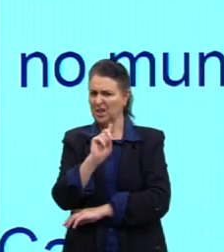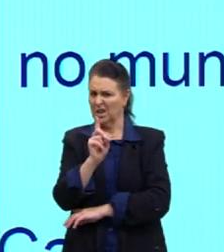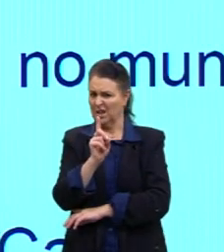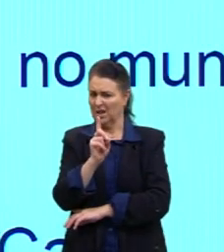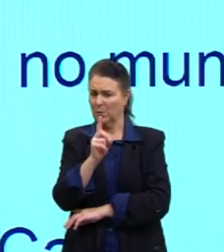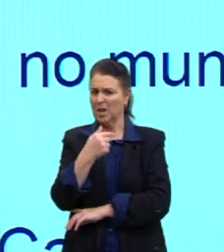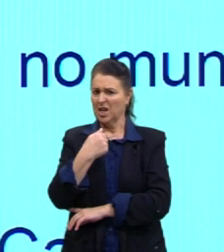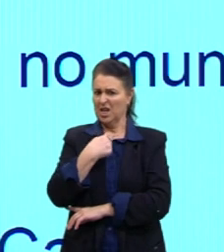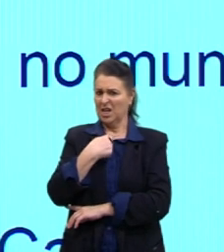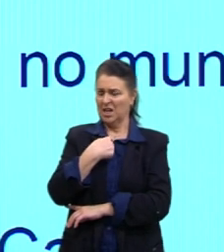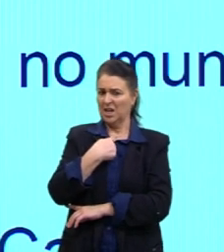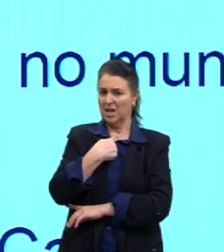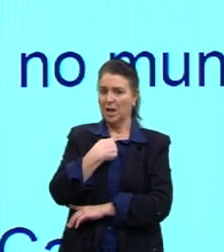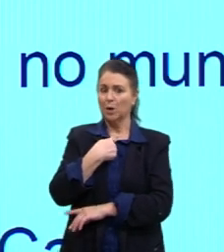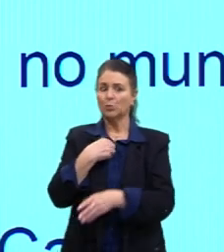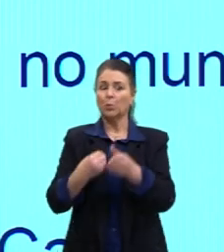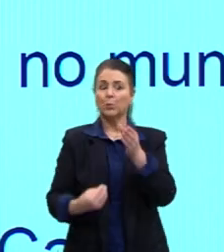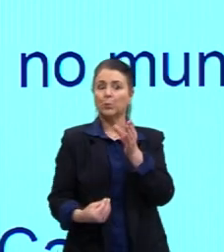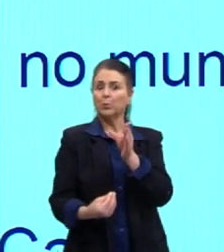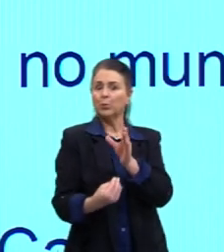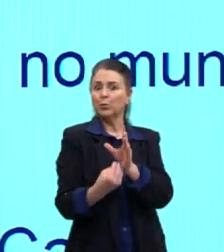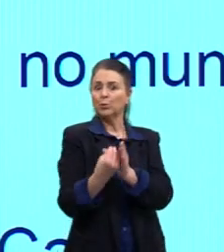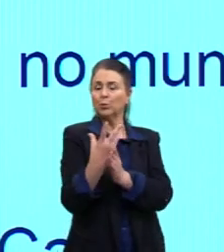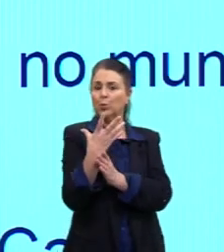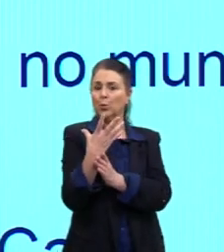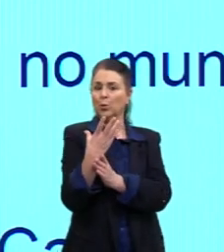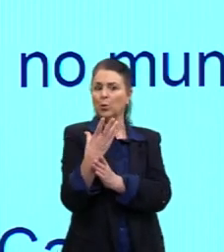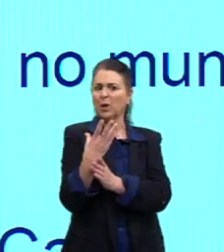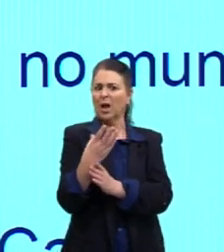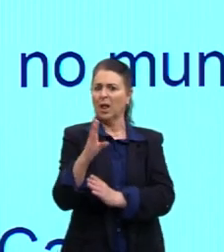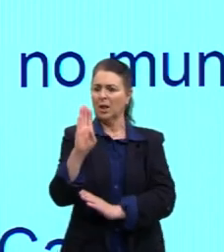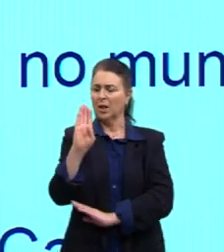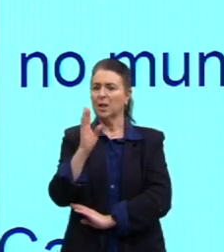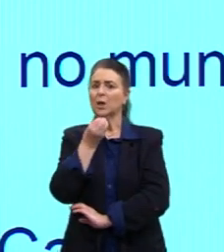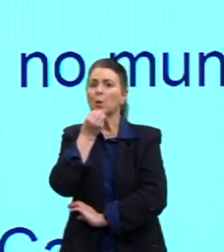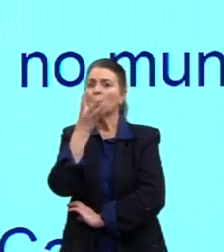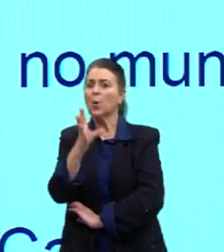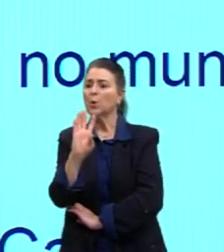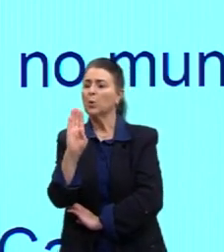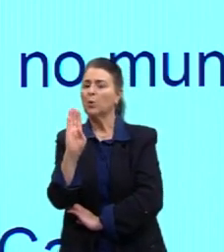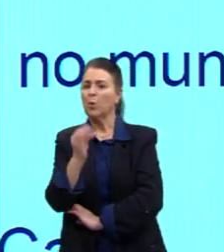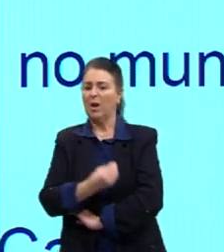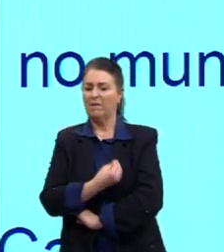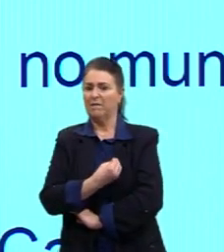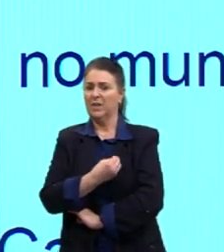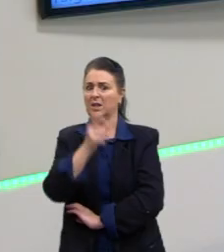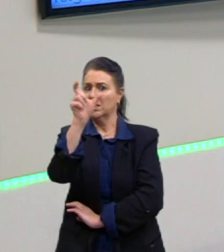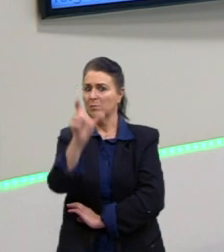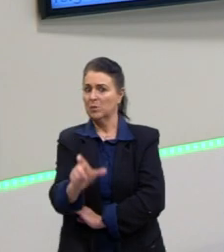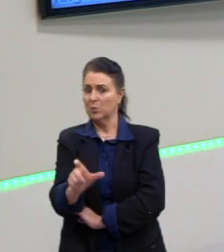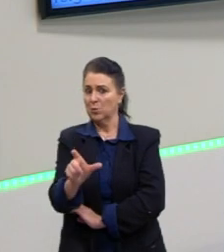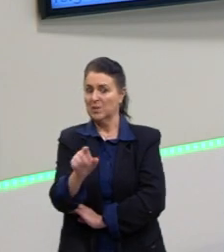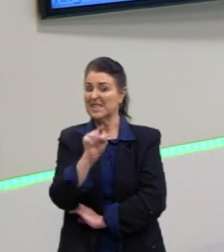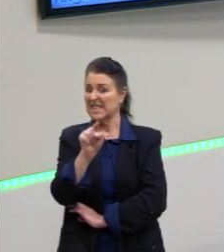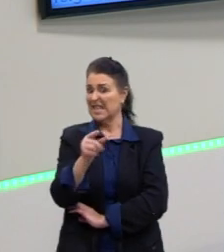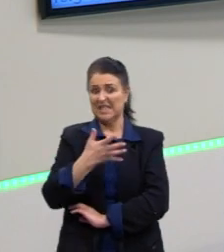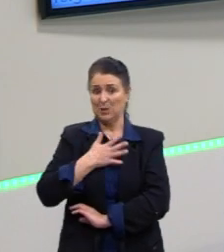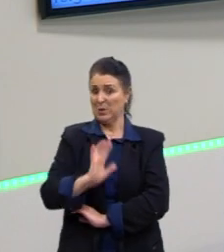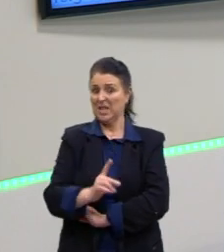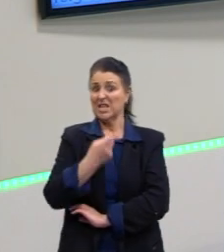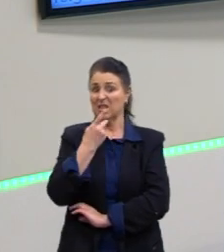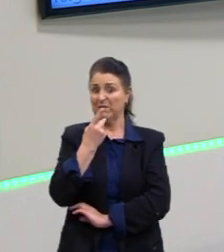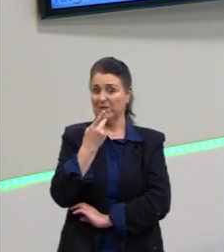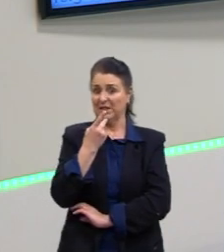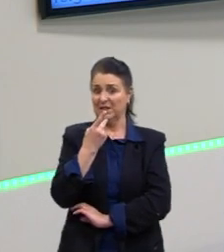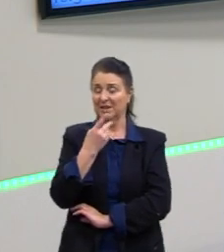eu sou produtora de biografias orais não autorizadas formas de expressões